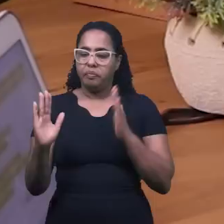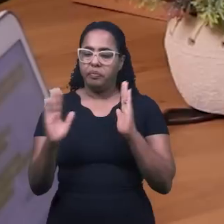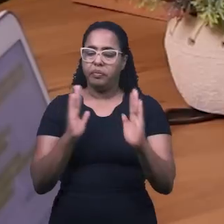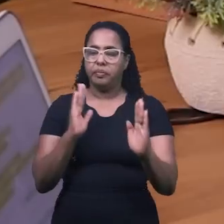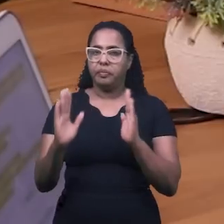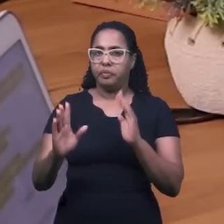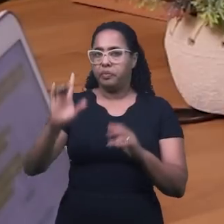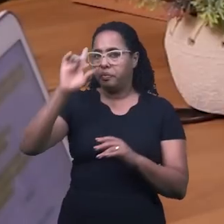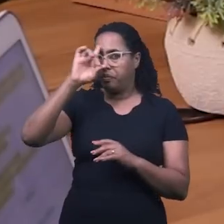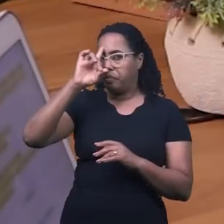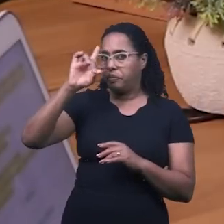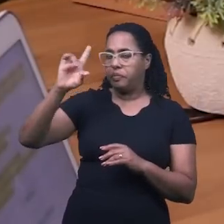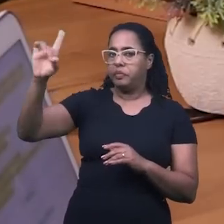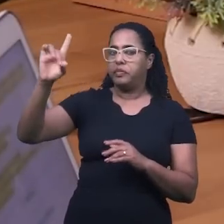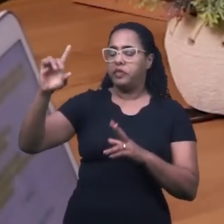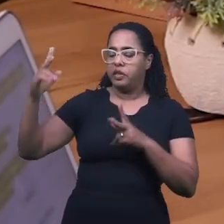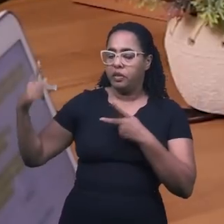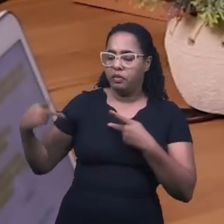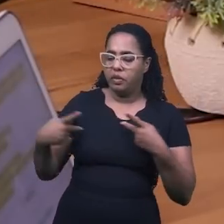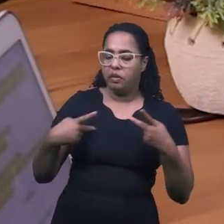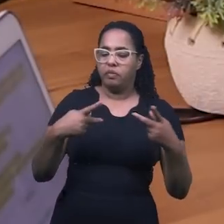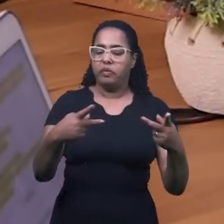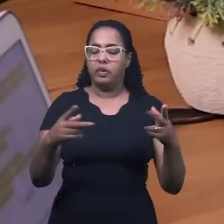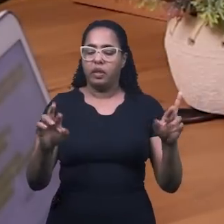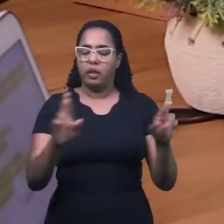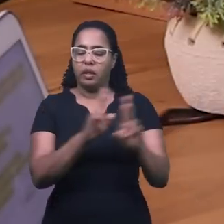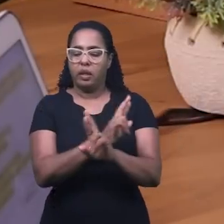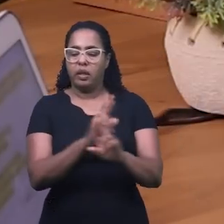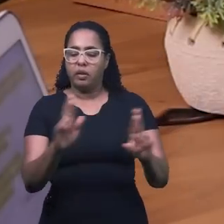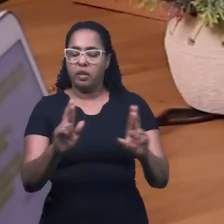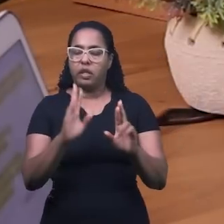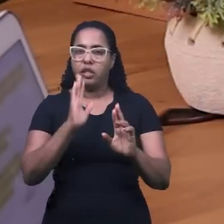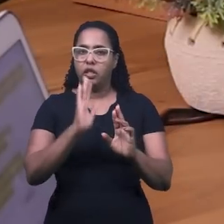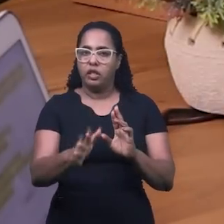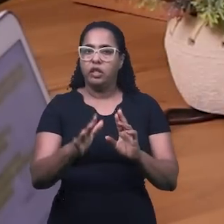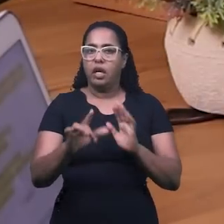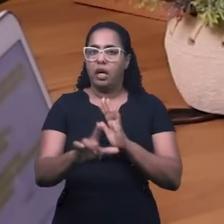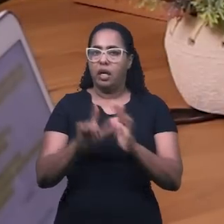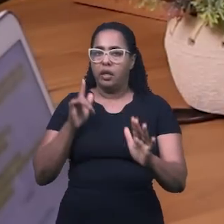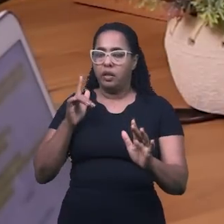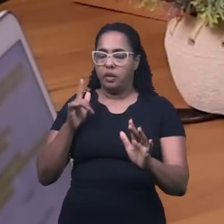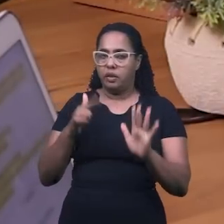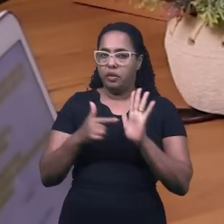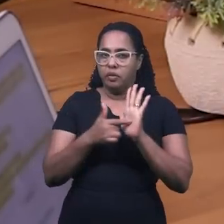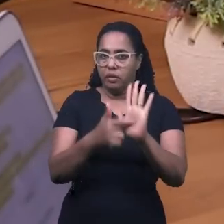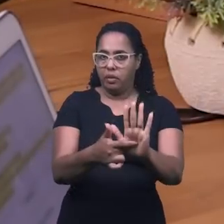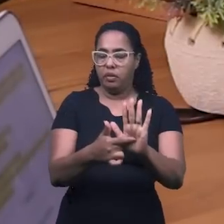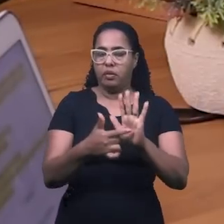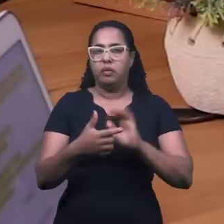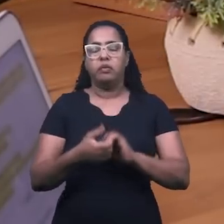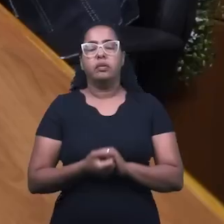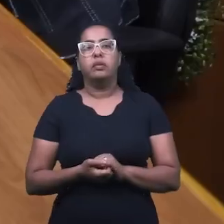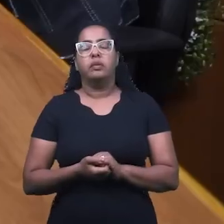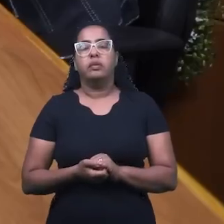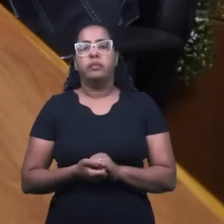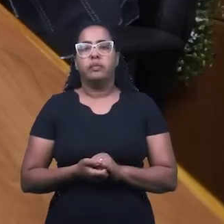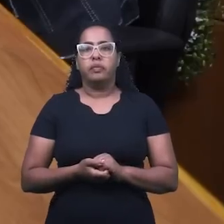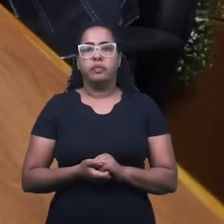em algum tempo, Deus vai me visitar em relação àquilo ali que Ele já me mostrou,